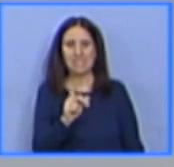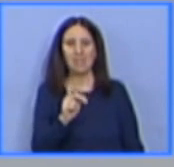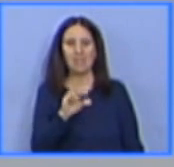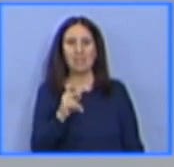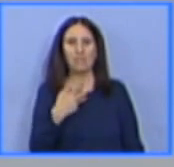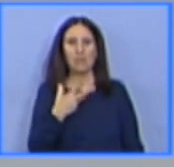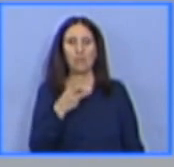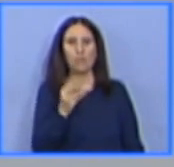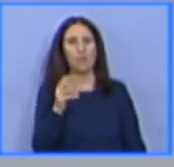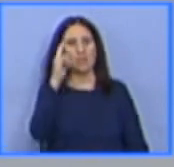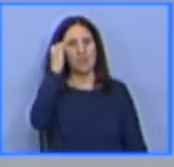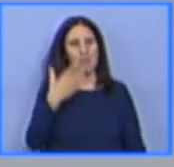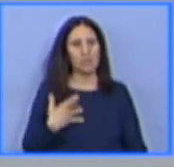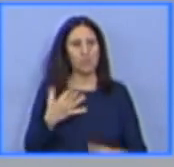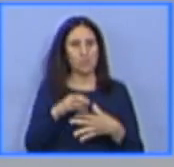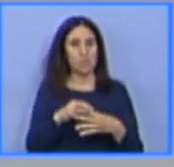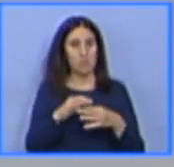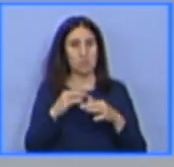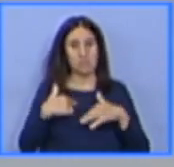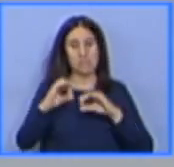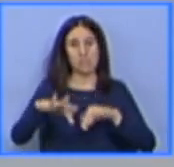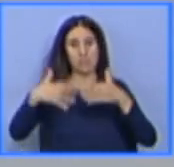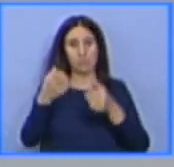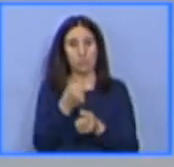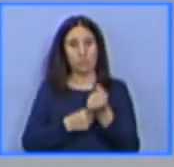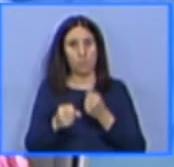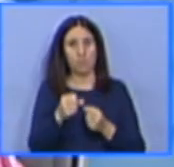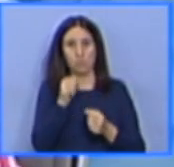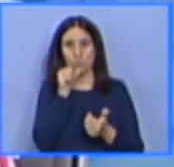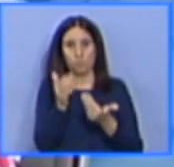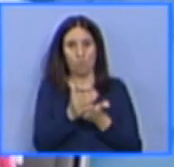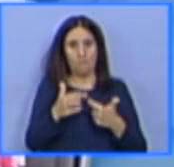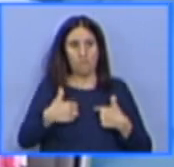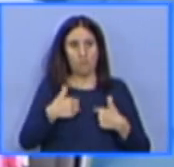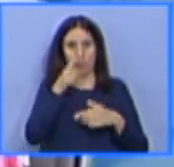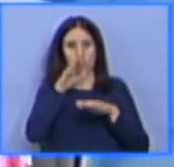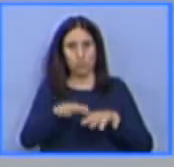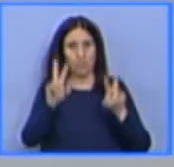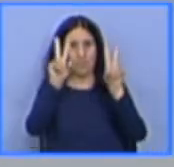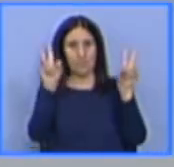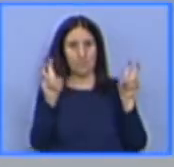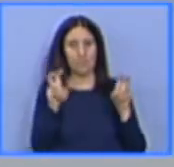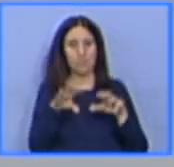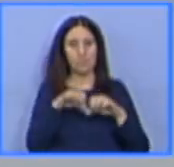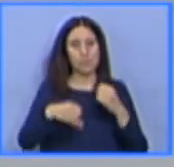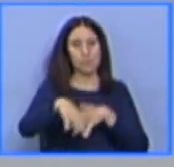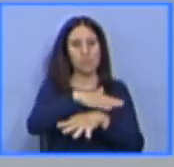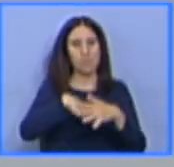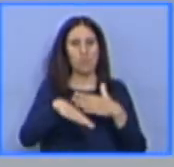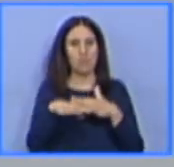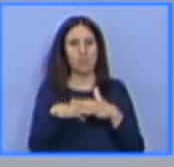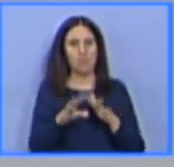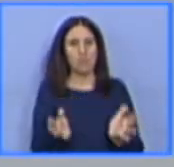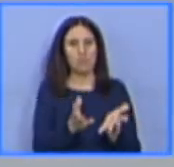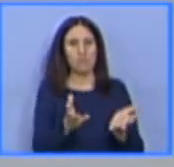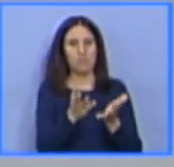passar, é uma ideia também, uma iniciativa do movimento Stop Eutanásia, no sentido de começar a fazer mexer a sociedade.